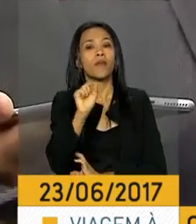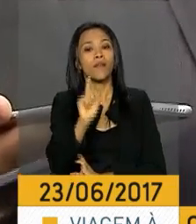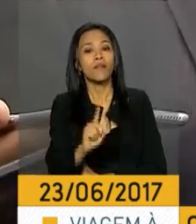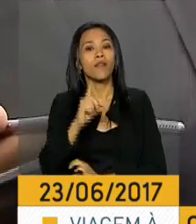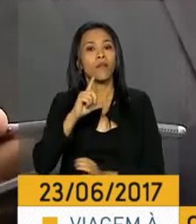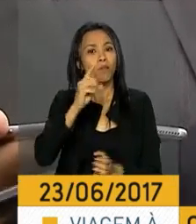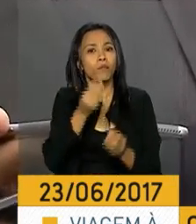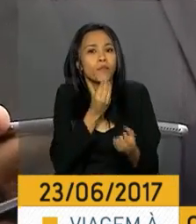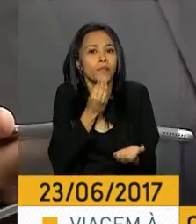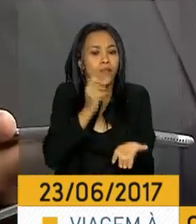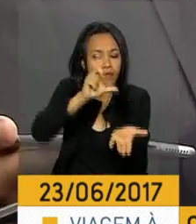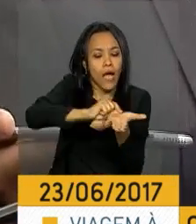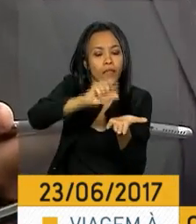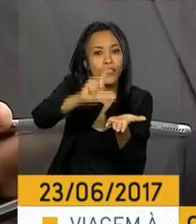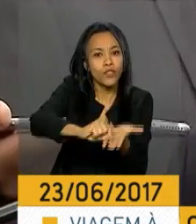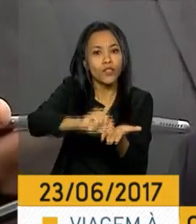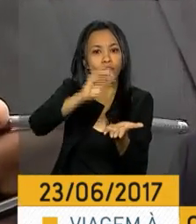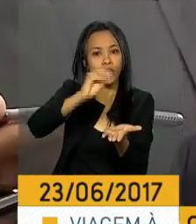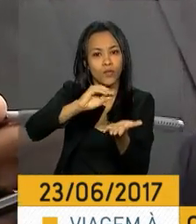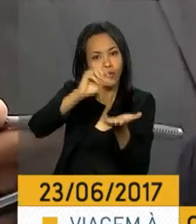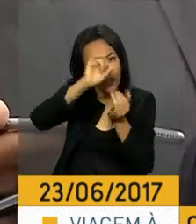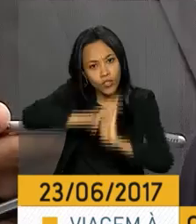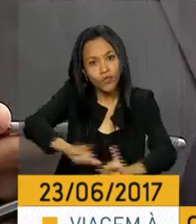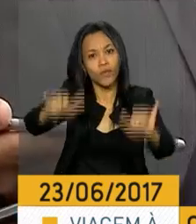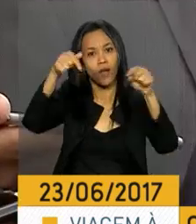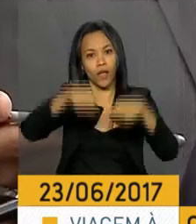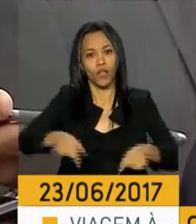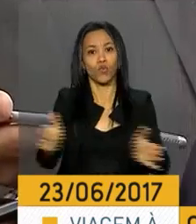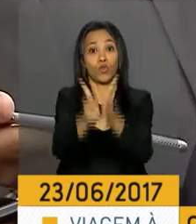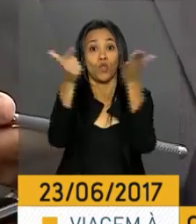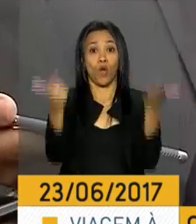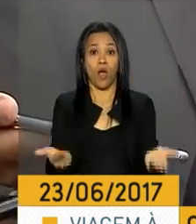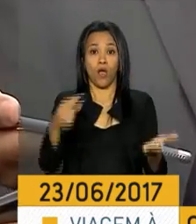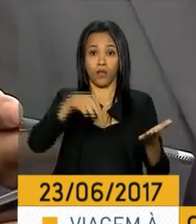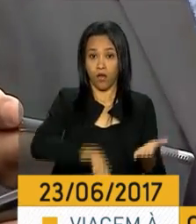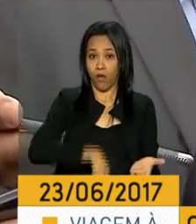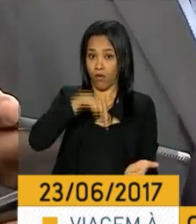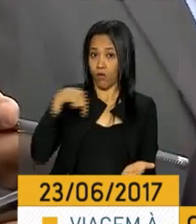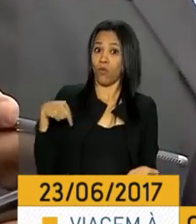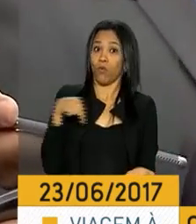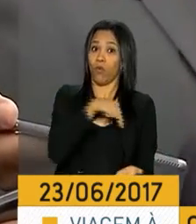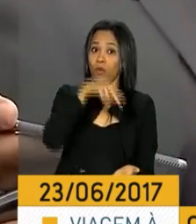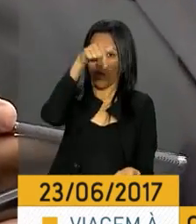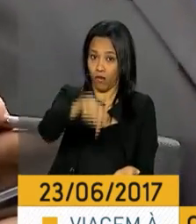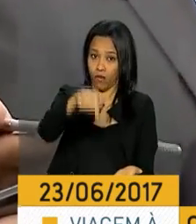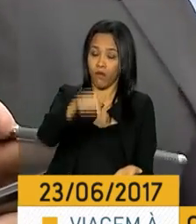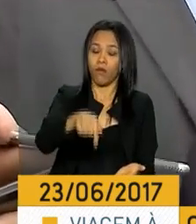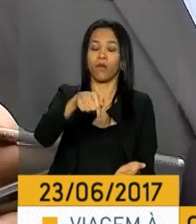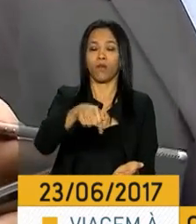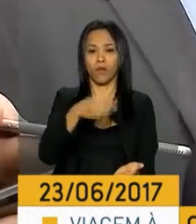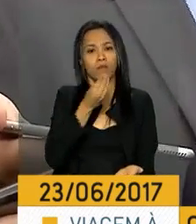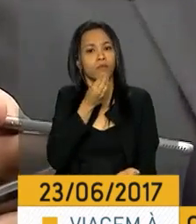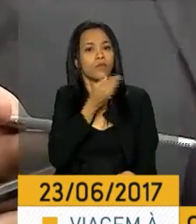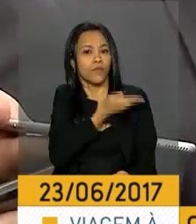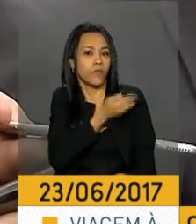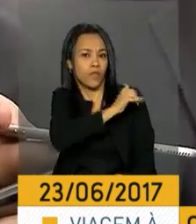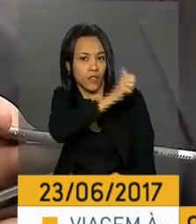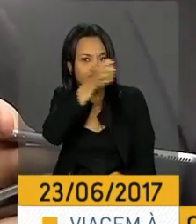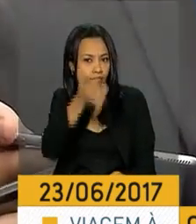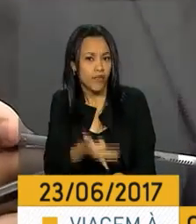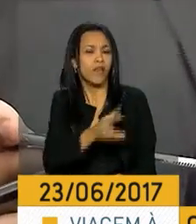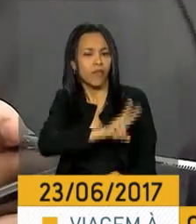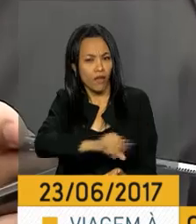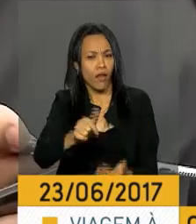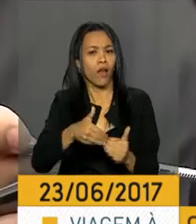artigo a ser publicado aqui nos jornais da Noruega, porque o presidente do parlamento nos disse, né, que essa matéria será